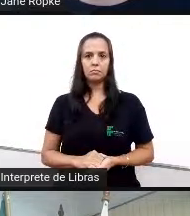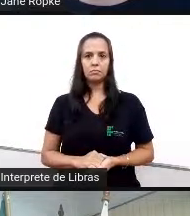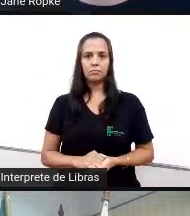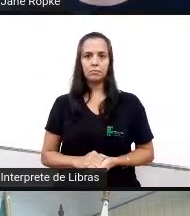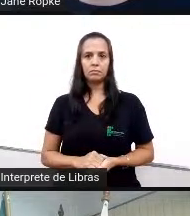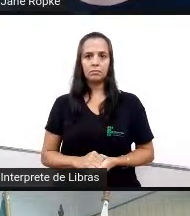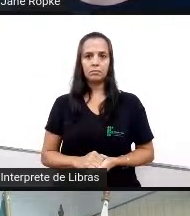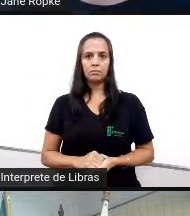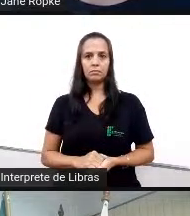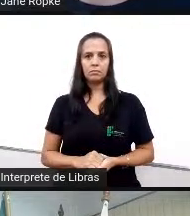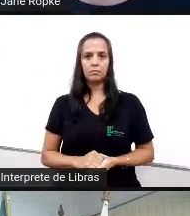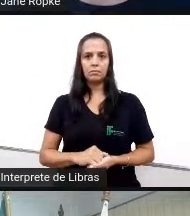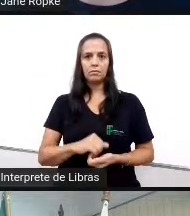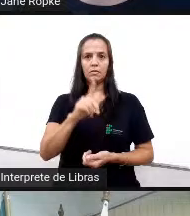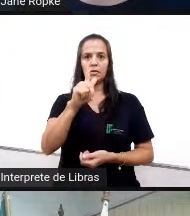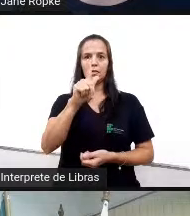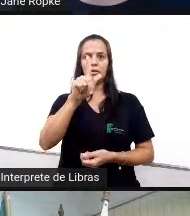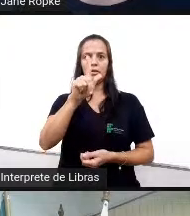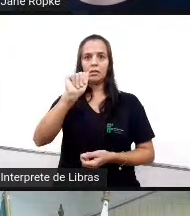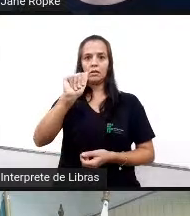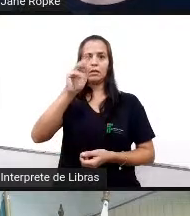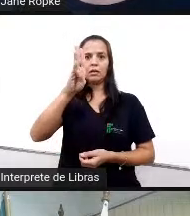Sul.